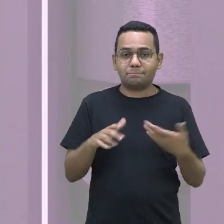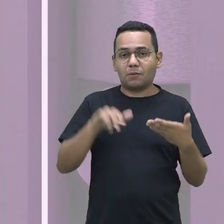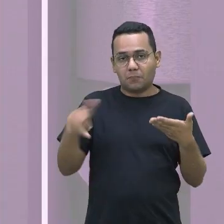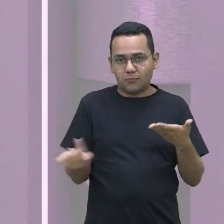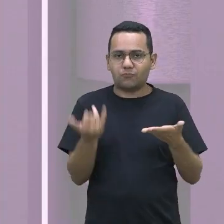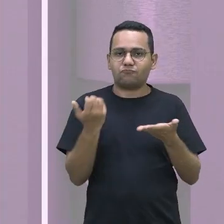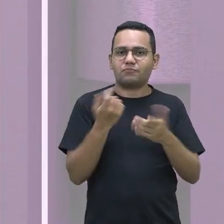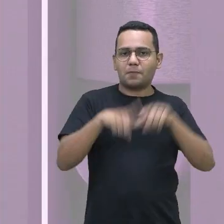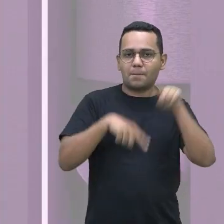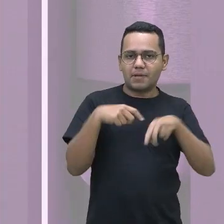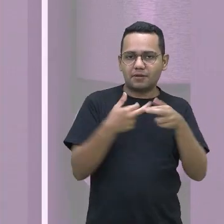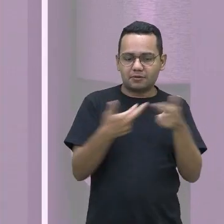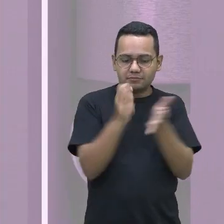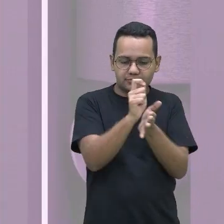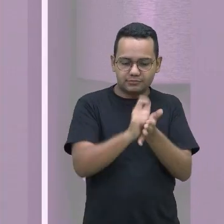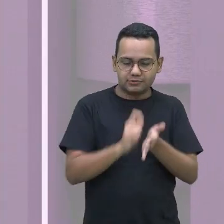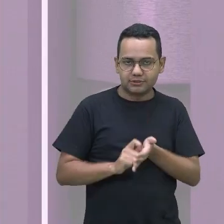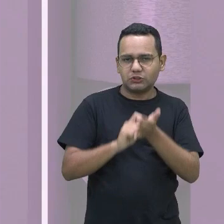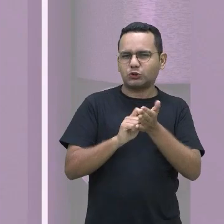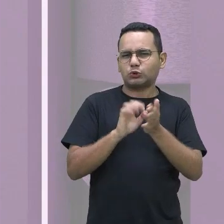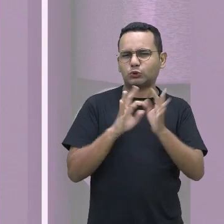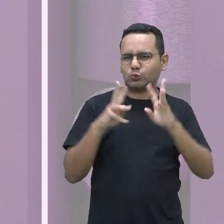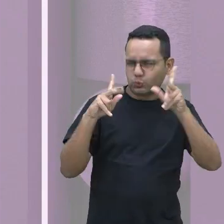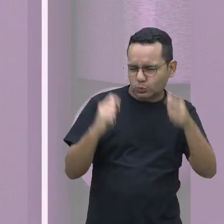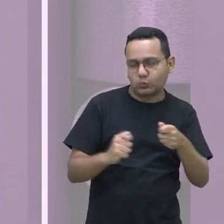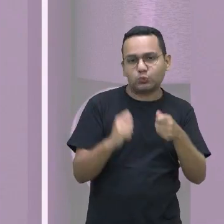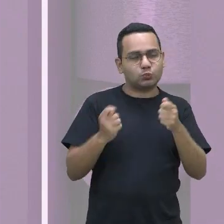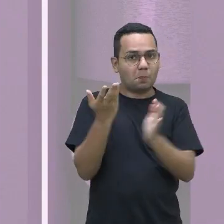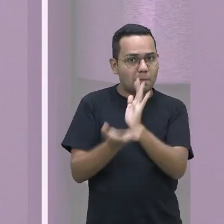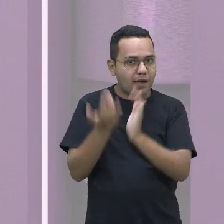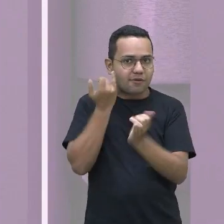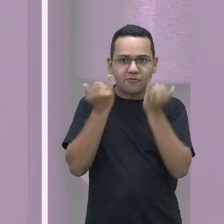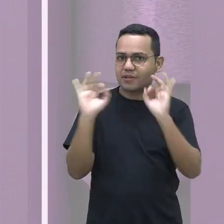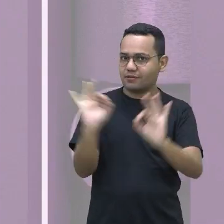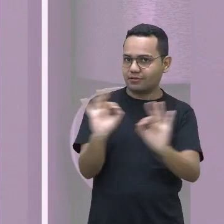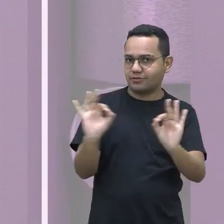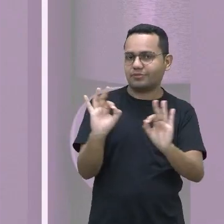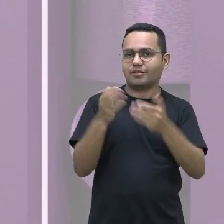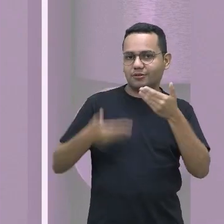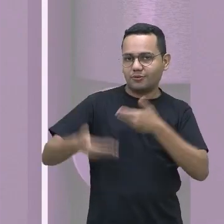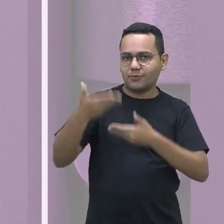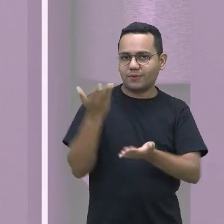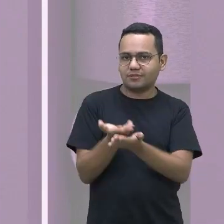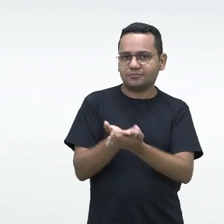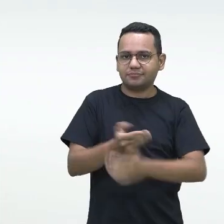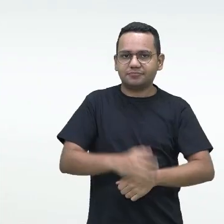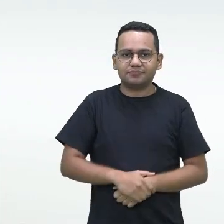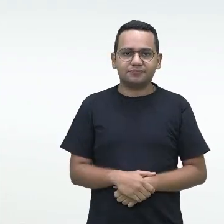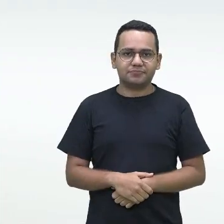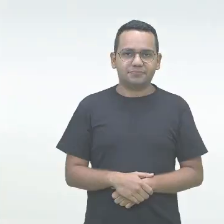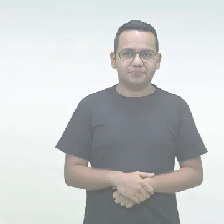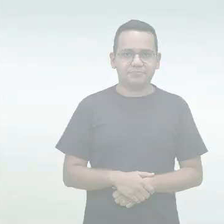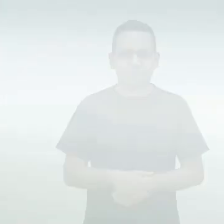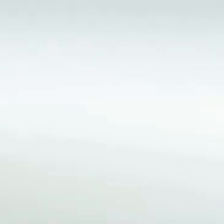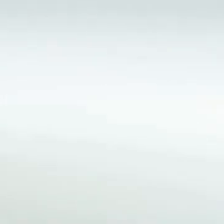caderno, pegue sua caneta, anote tudo para não perder nada na nossa aula e vamos à nossa aula.